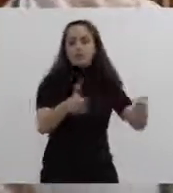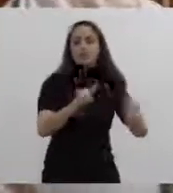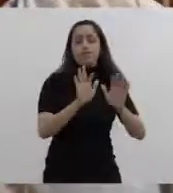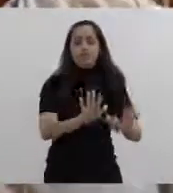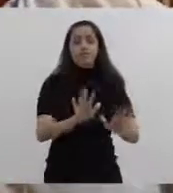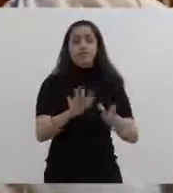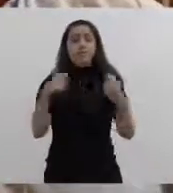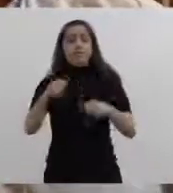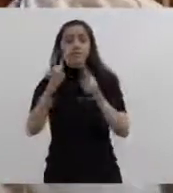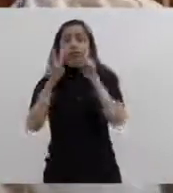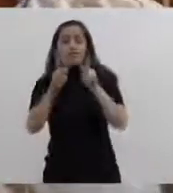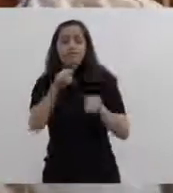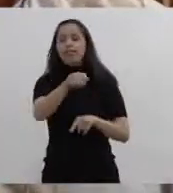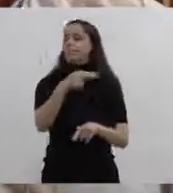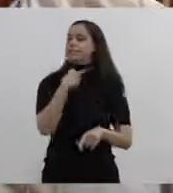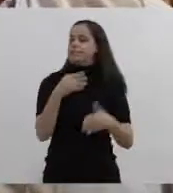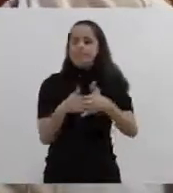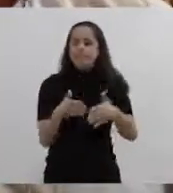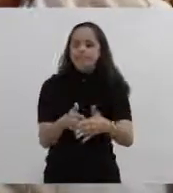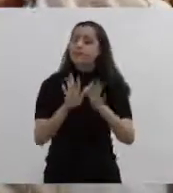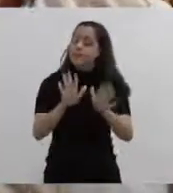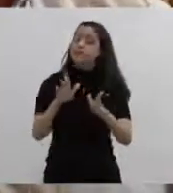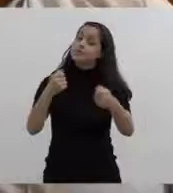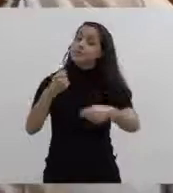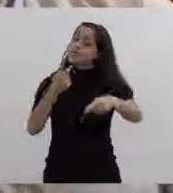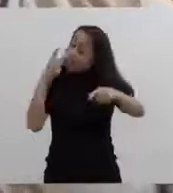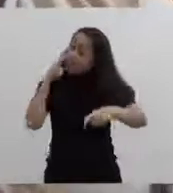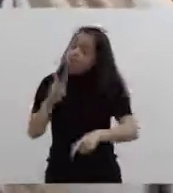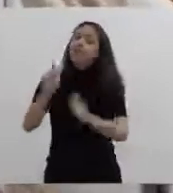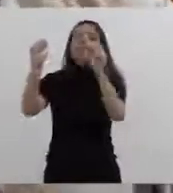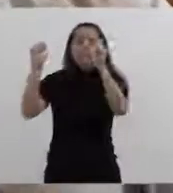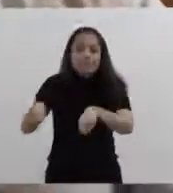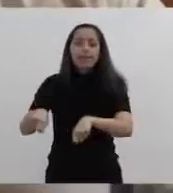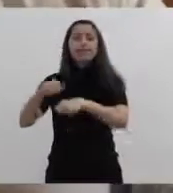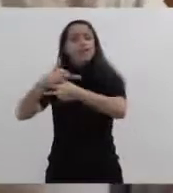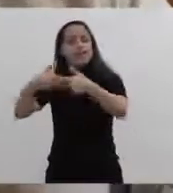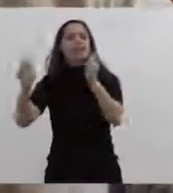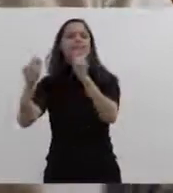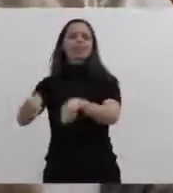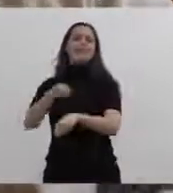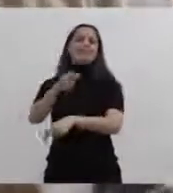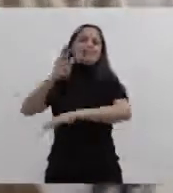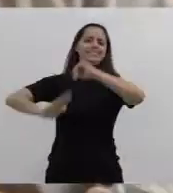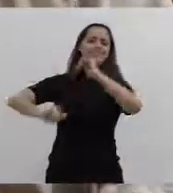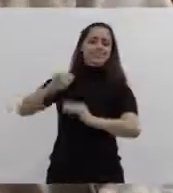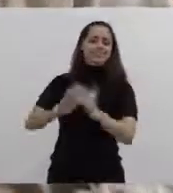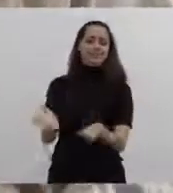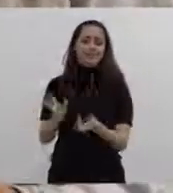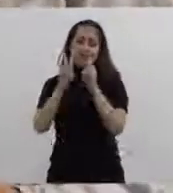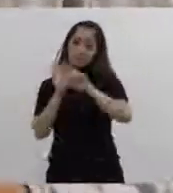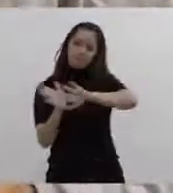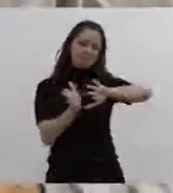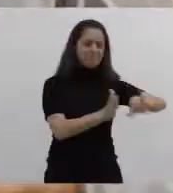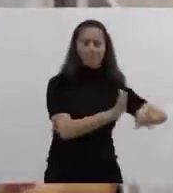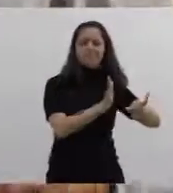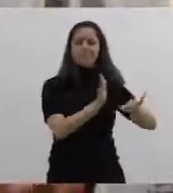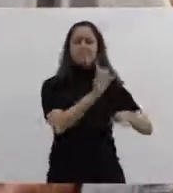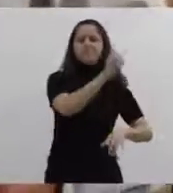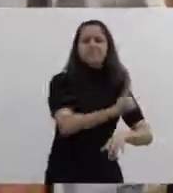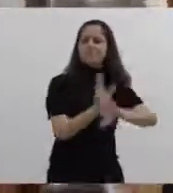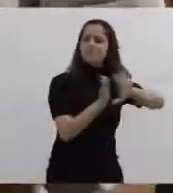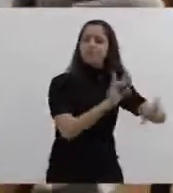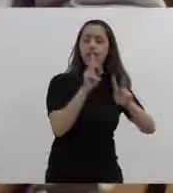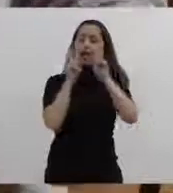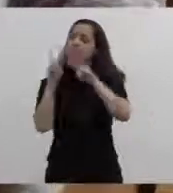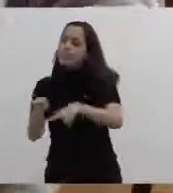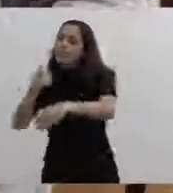emitidos certificados de deficiência e estamos migrando para a emissão de certificados de capacidade. Ao invés de olhar para o que a criança ou o adolescente